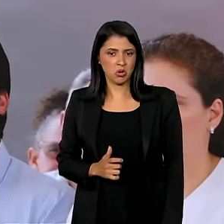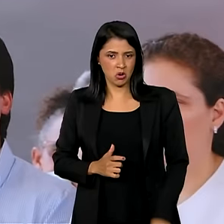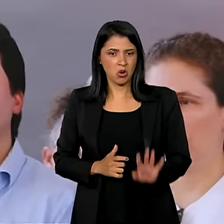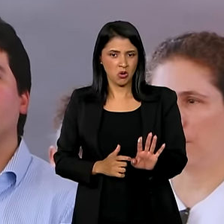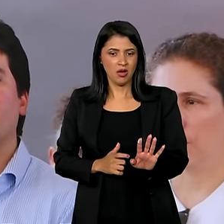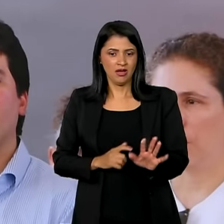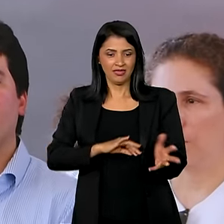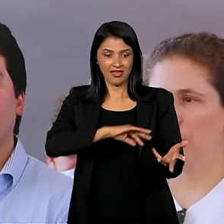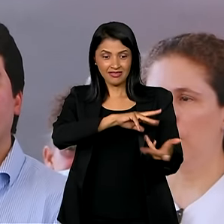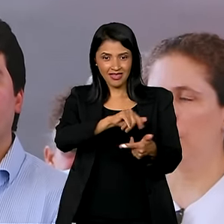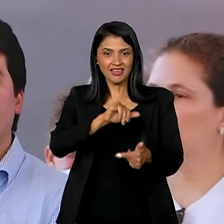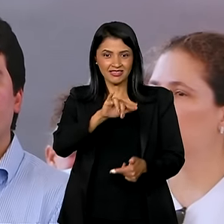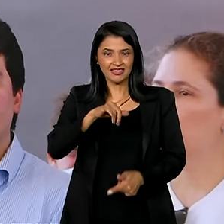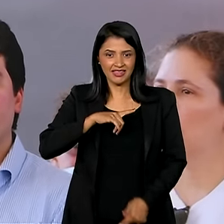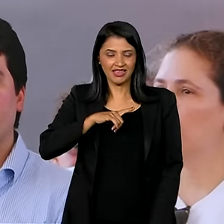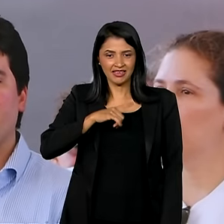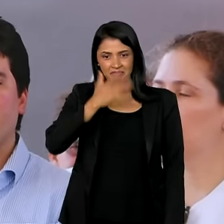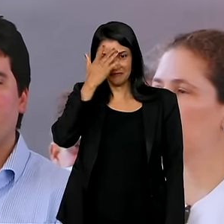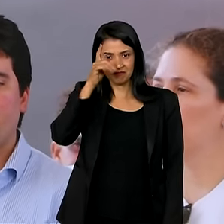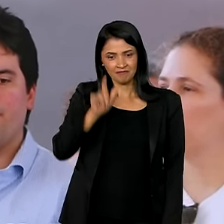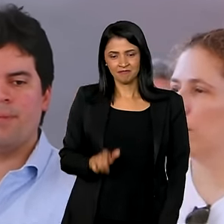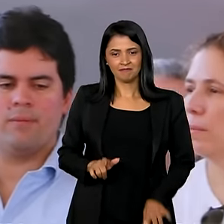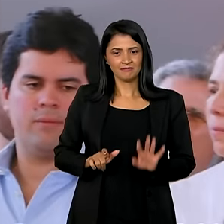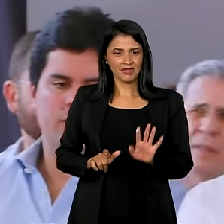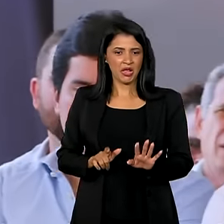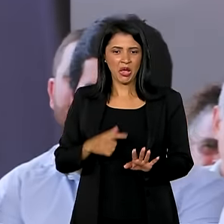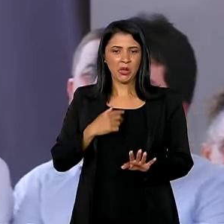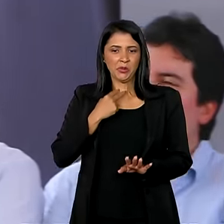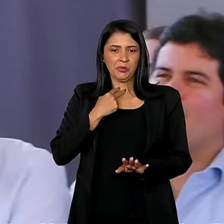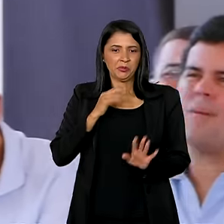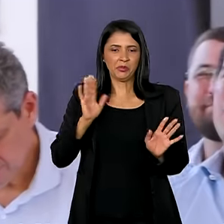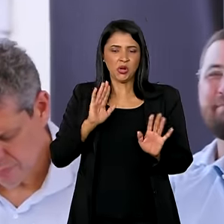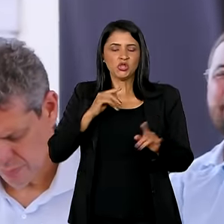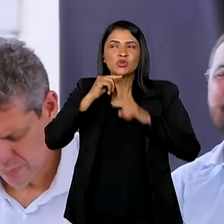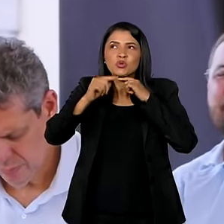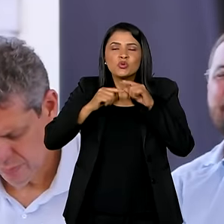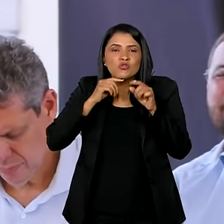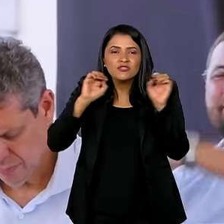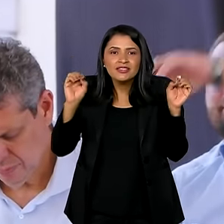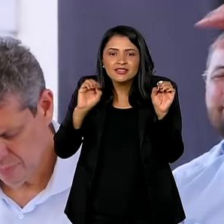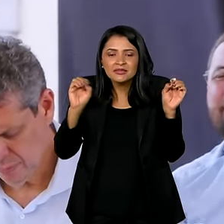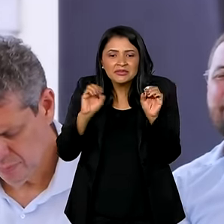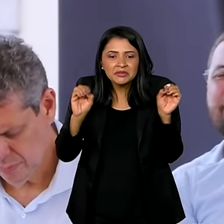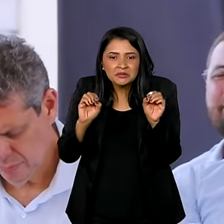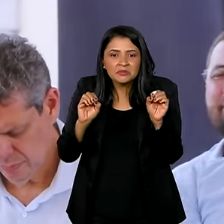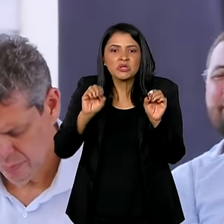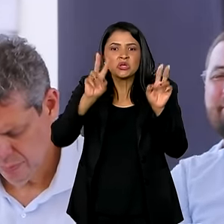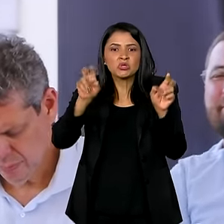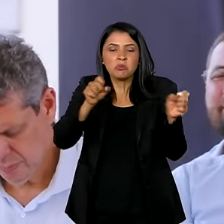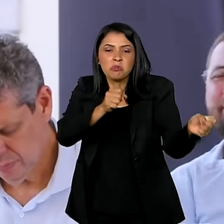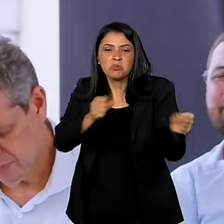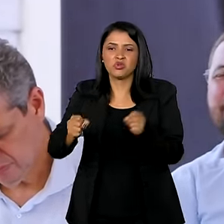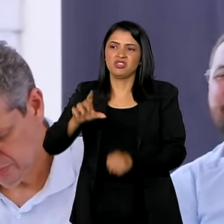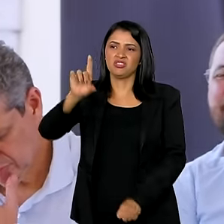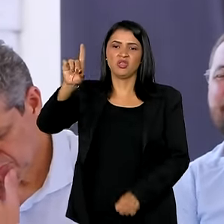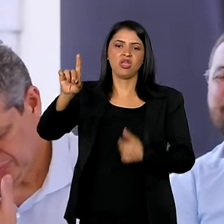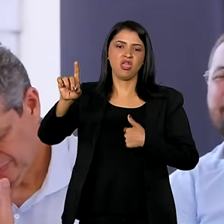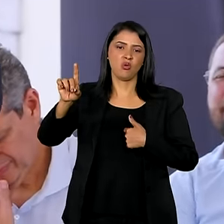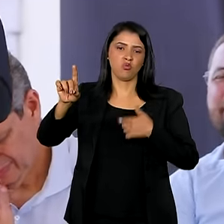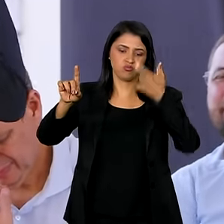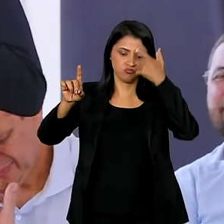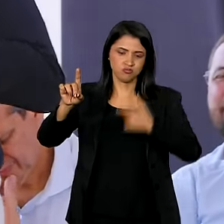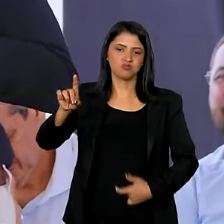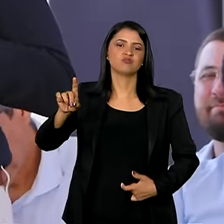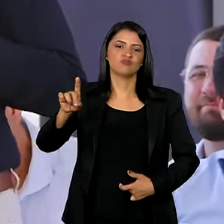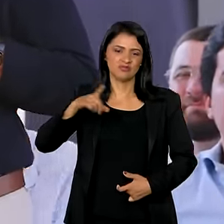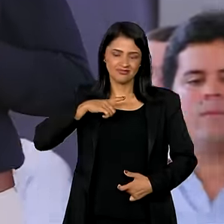Se tem um ser humano na face da Terra que não pode ter qualquer dúvida sobre o poder de Deus, sou eu.